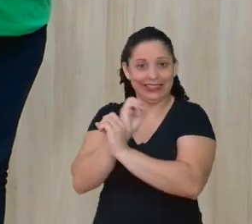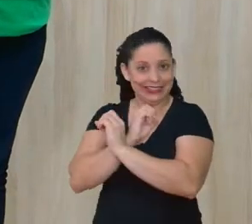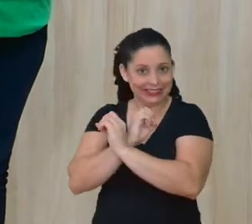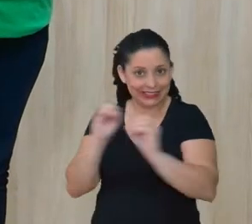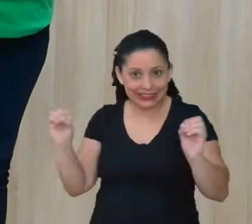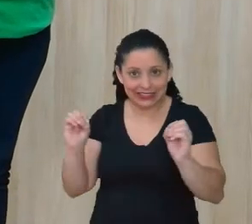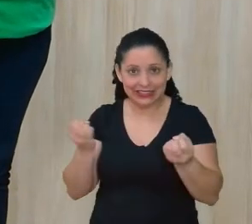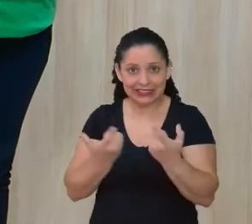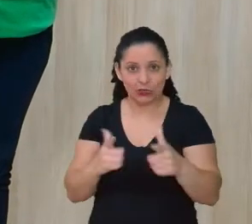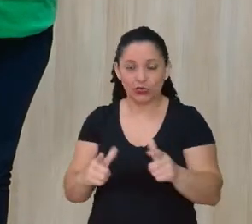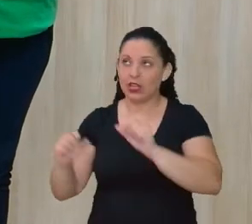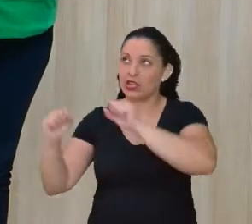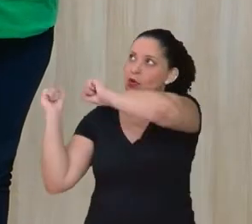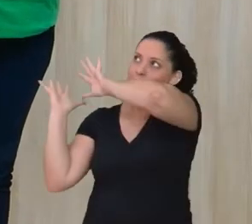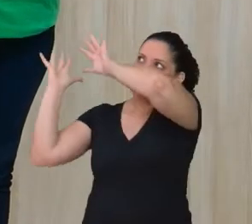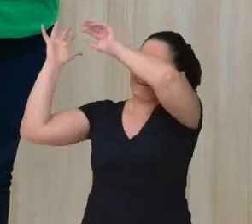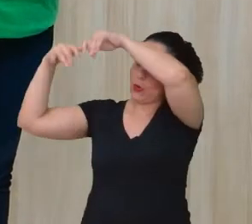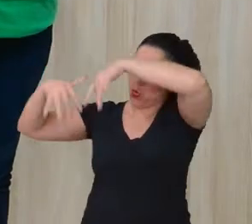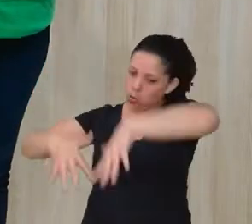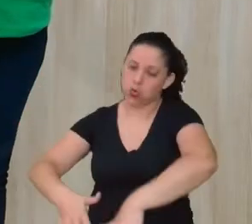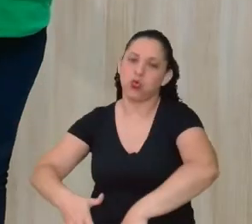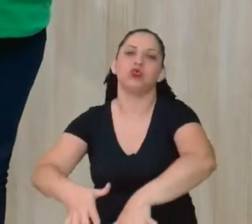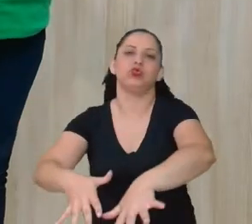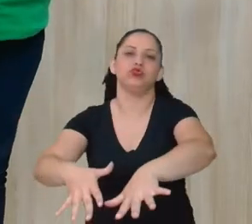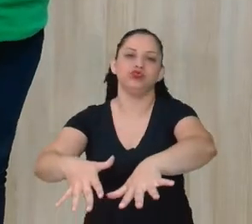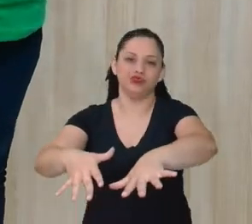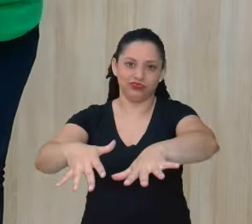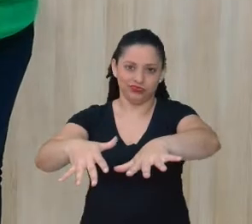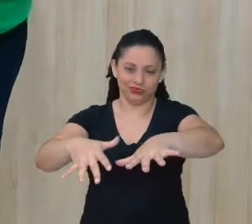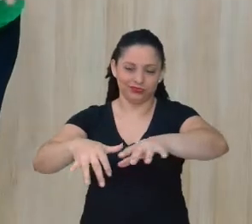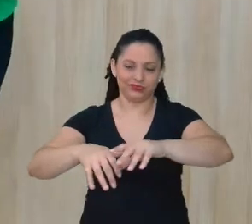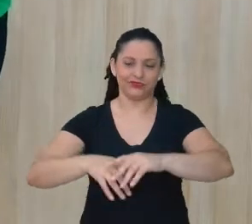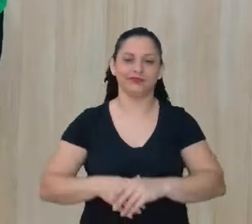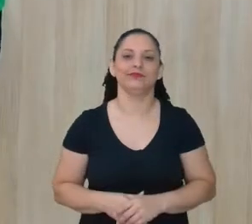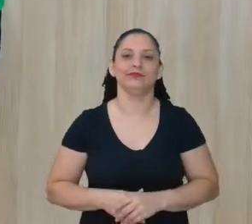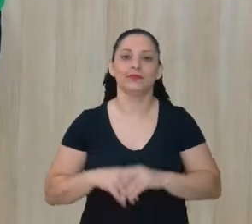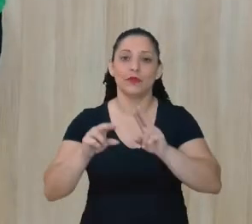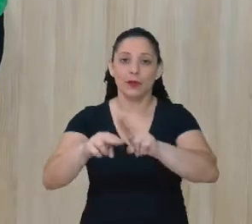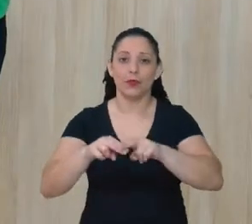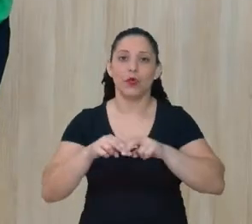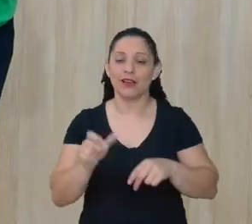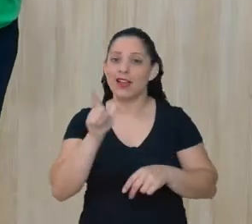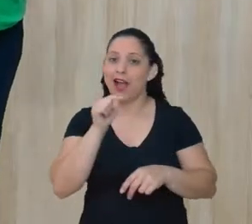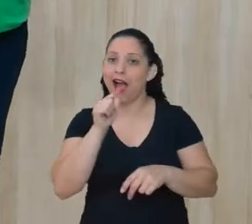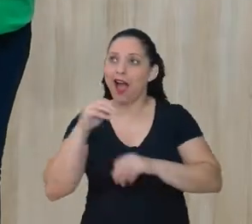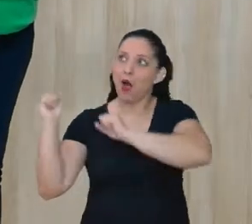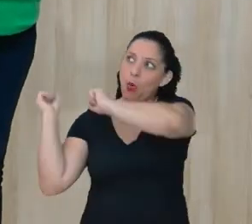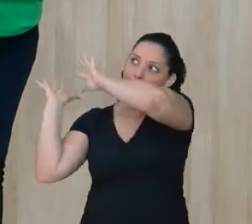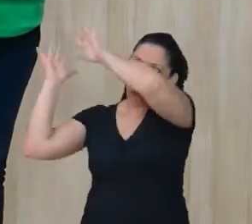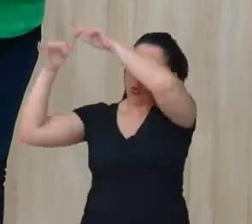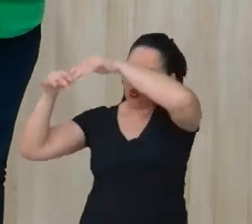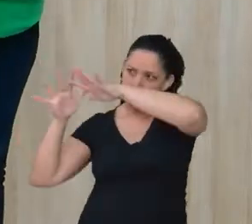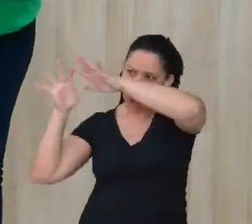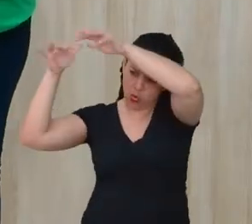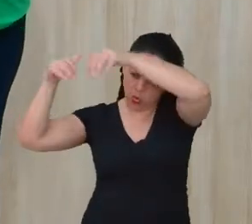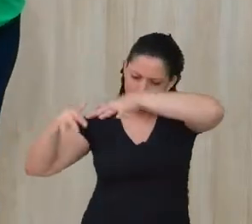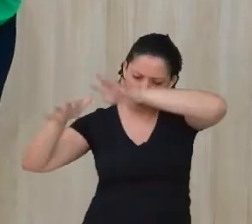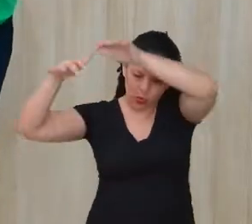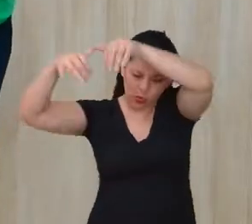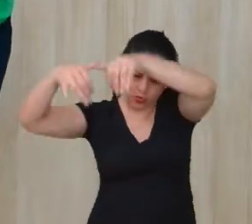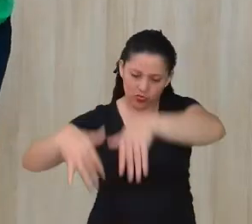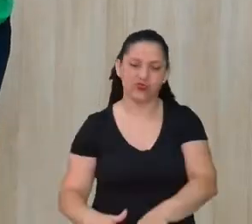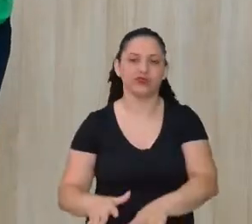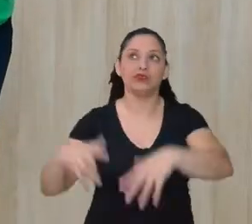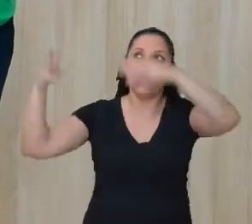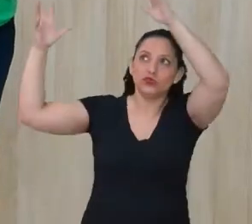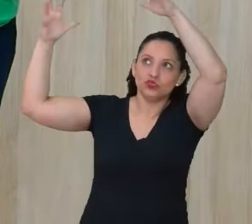tem vegetação ali, o que é que acontece? O deslizamento por conta da água. A água vem arrastando toda